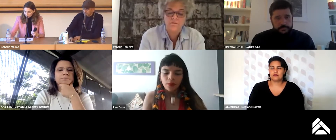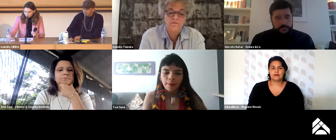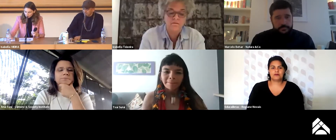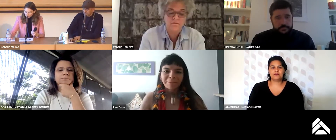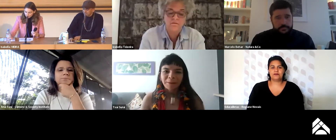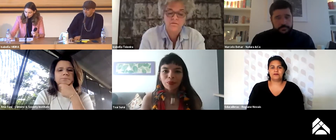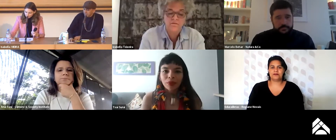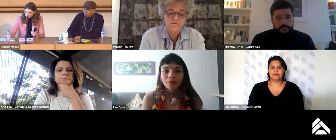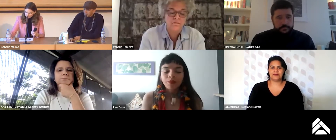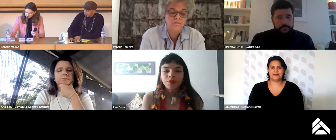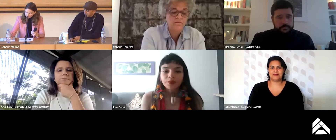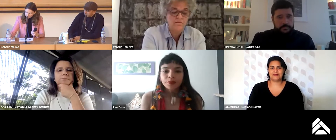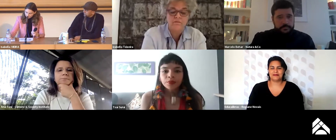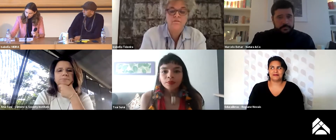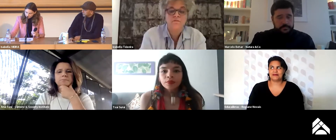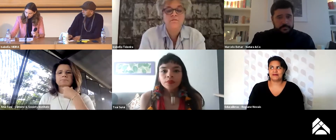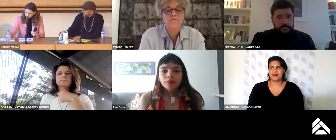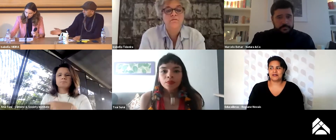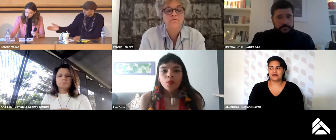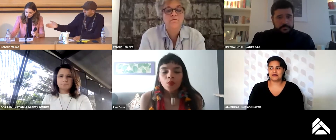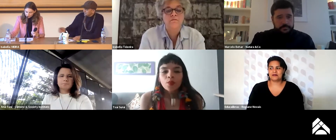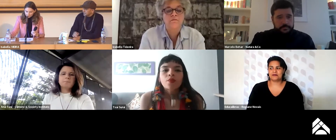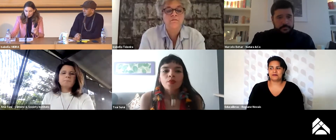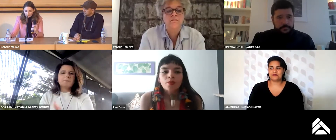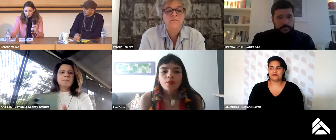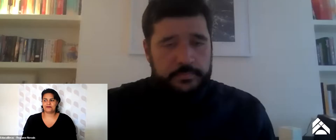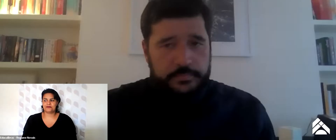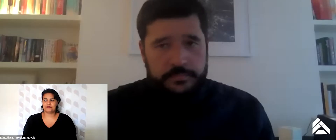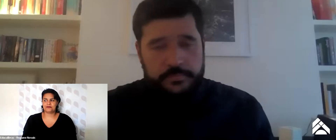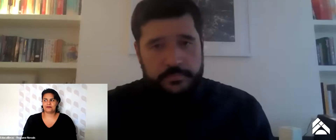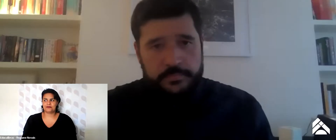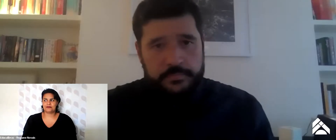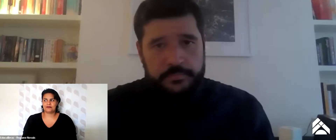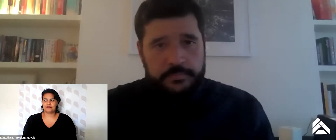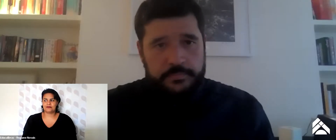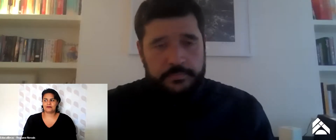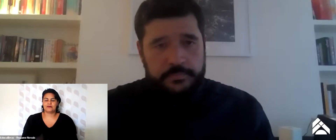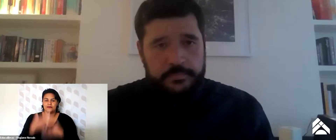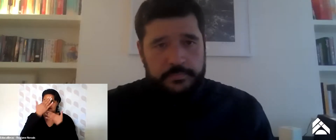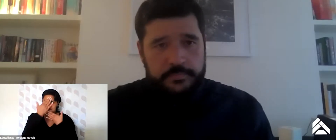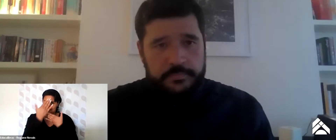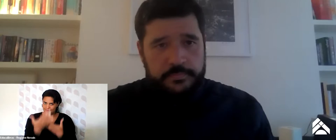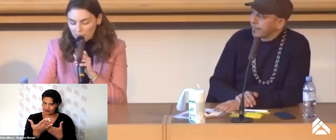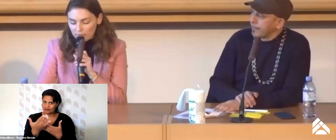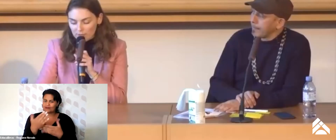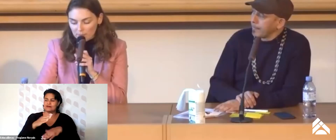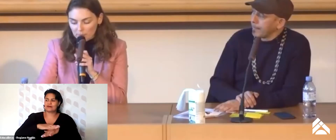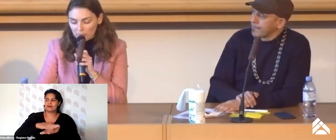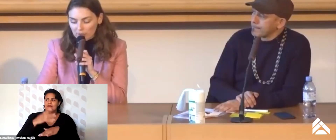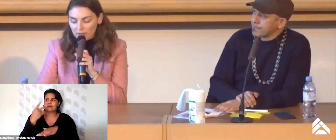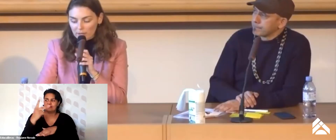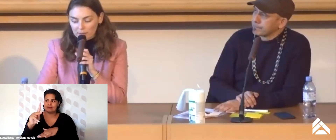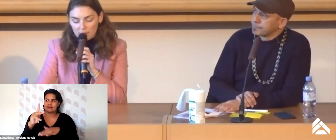à Isabella Teixeira, que je vais présenter. Muito obrigada por sua intervenção, Marcelo, e você